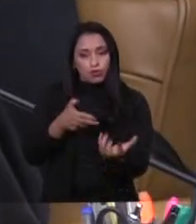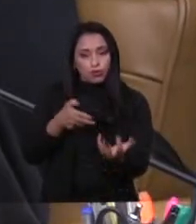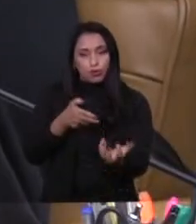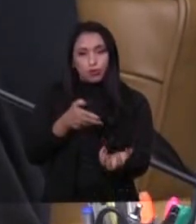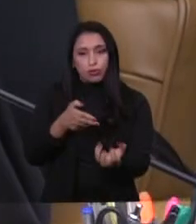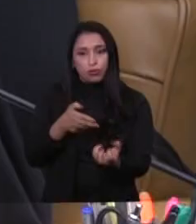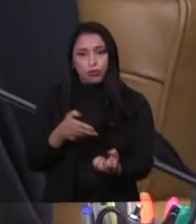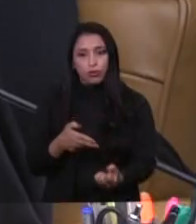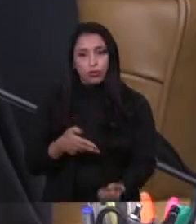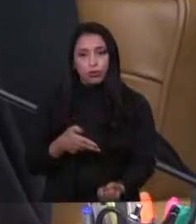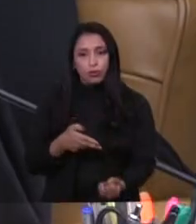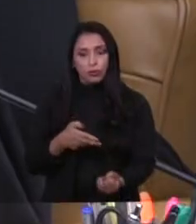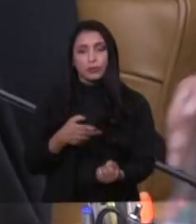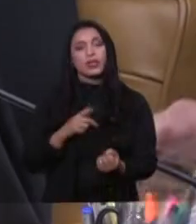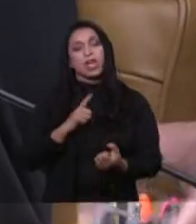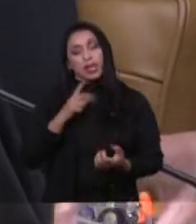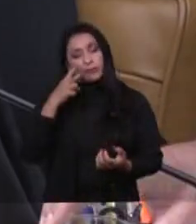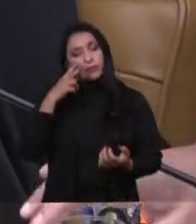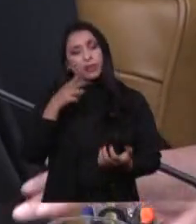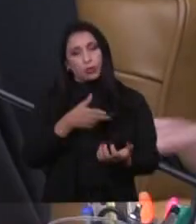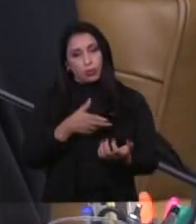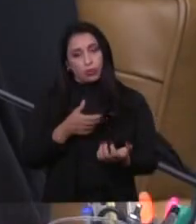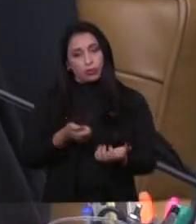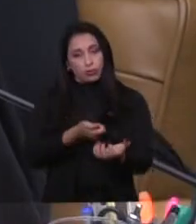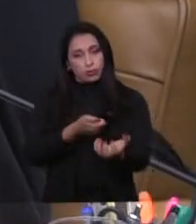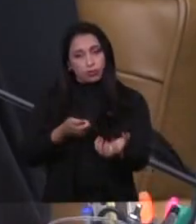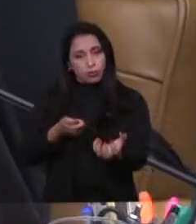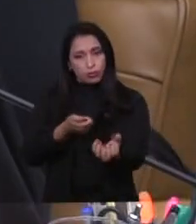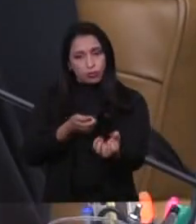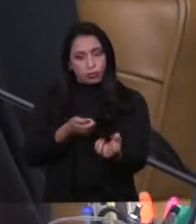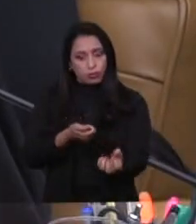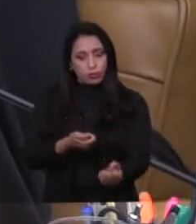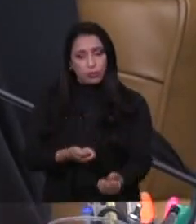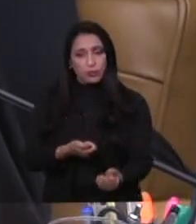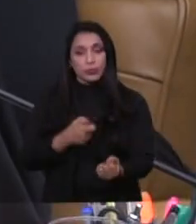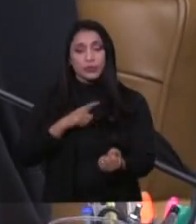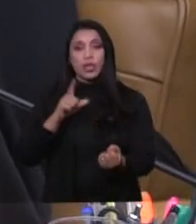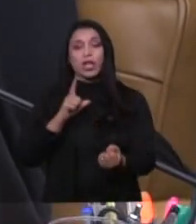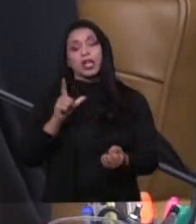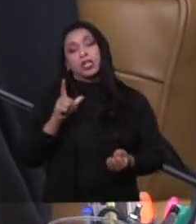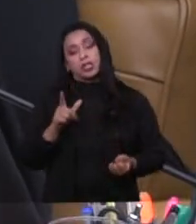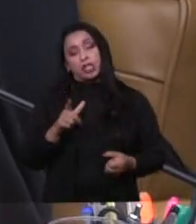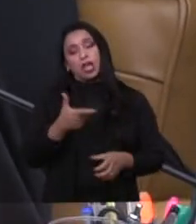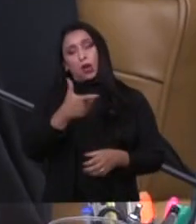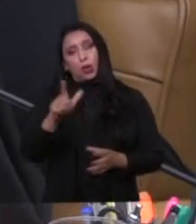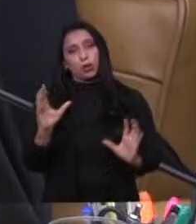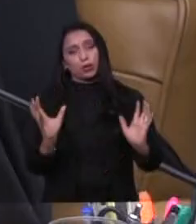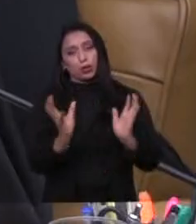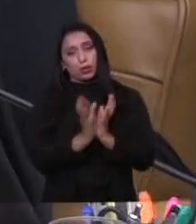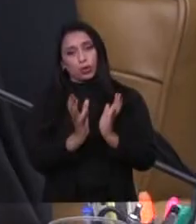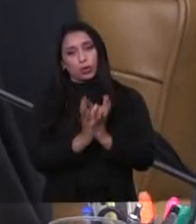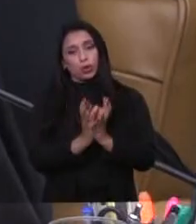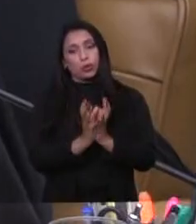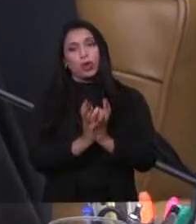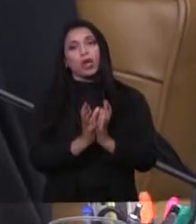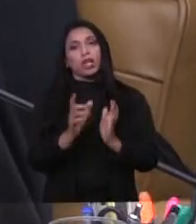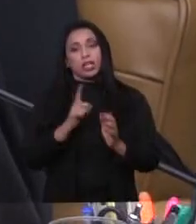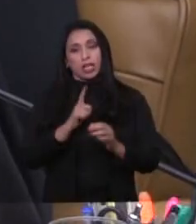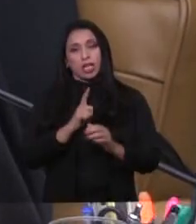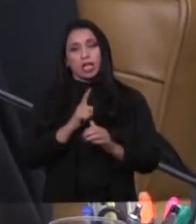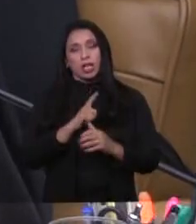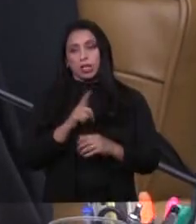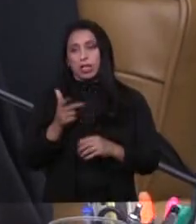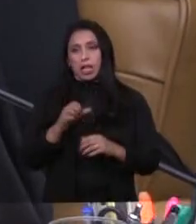intenções, perspectivas e condutas. Durante a retomada, houve manifestantes que resistiram